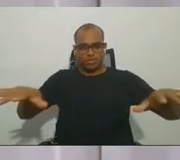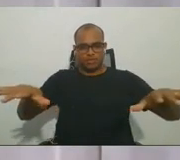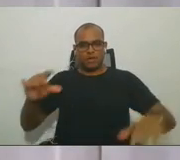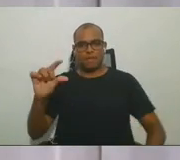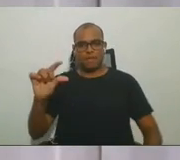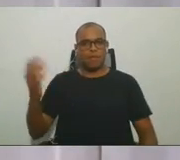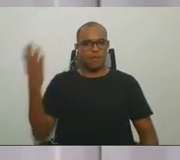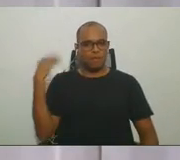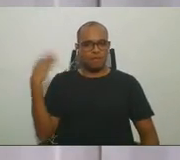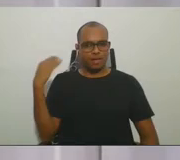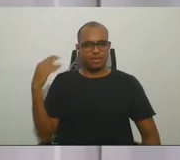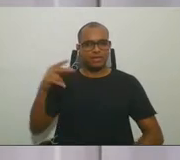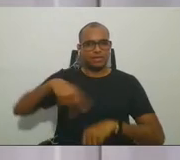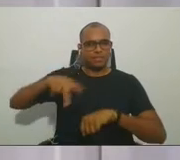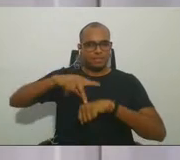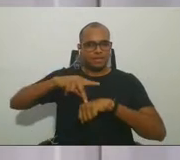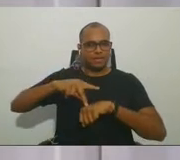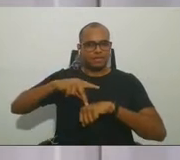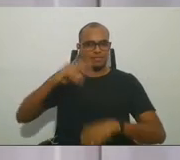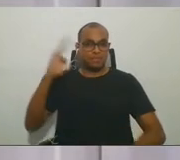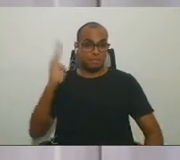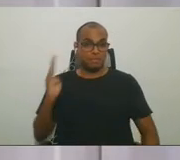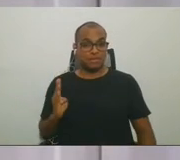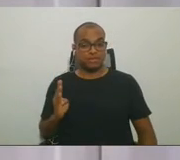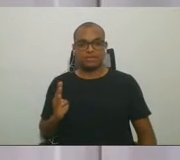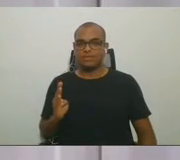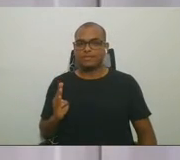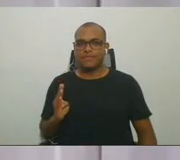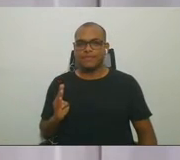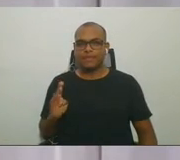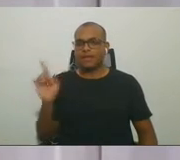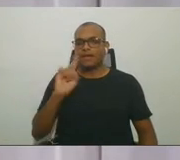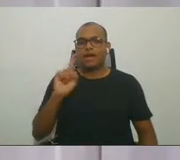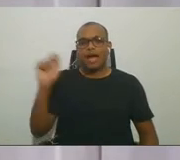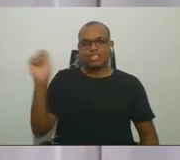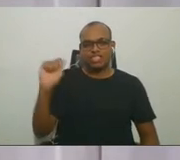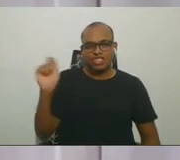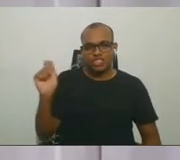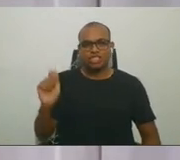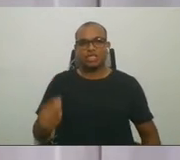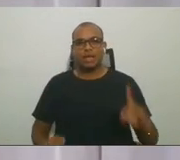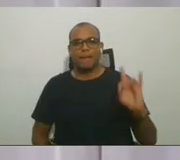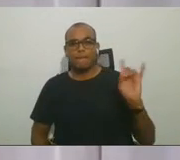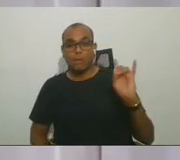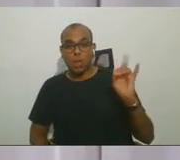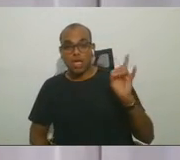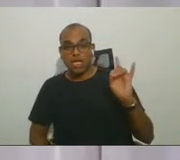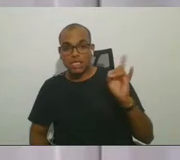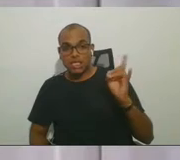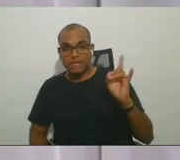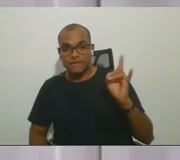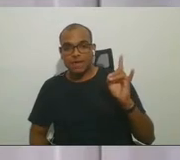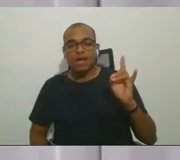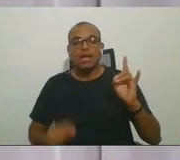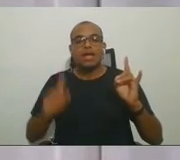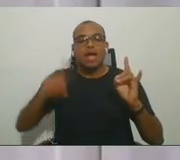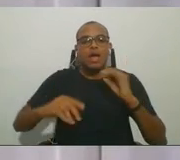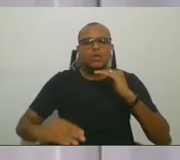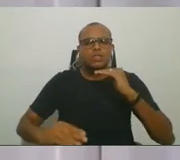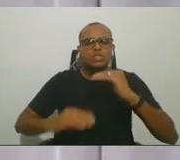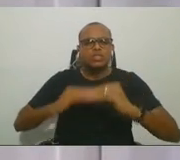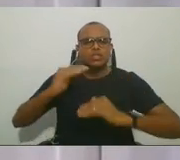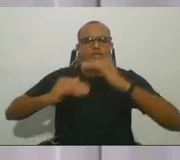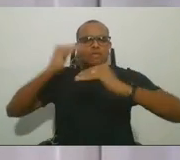recentemente o caso do nosso país, a retomada em Bolívia, e o que promete ser o